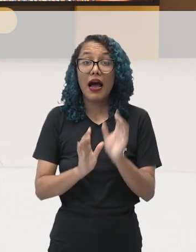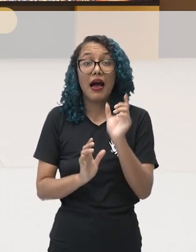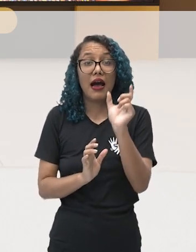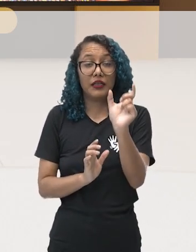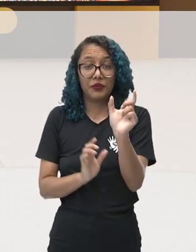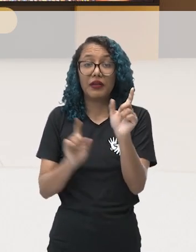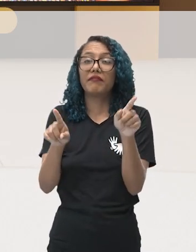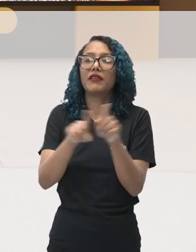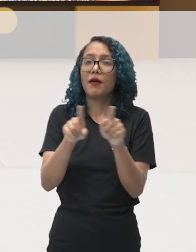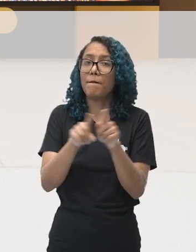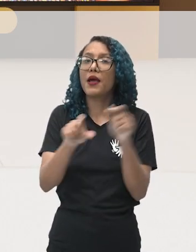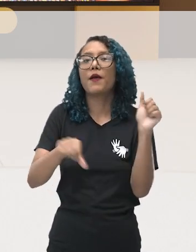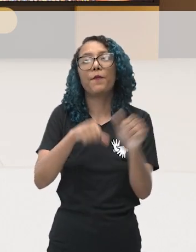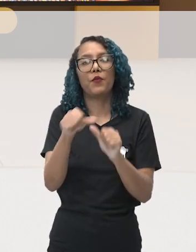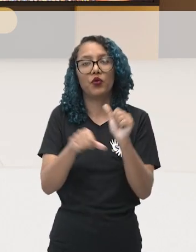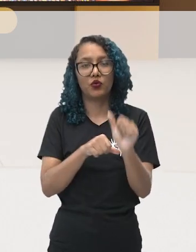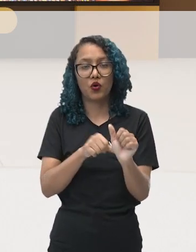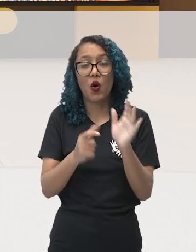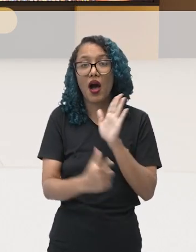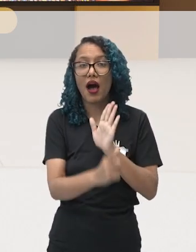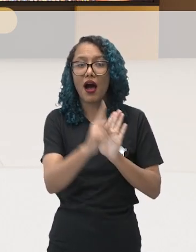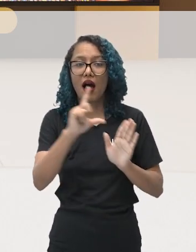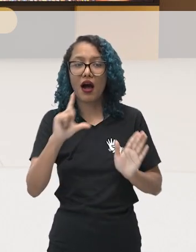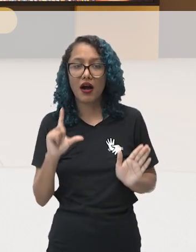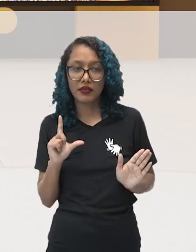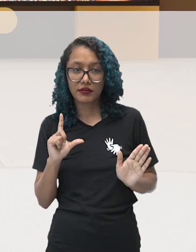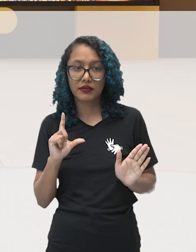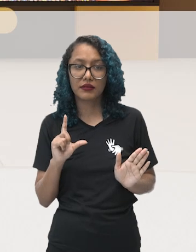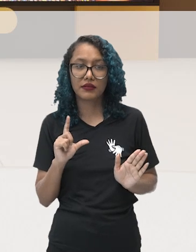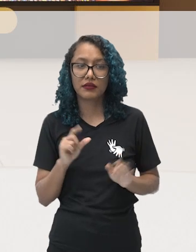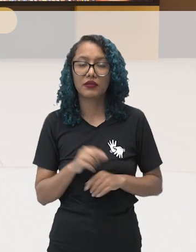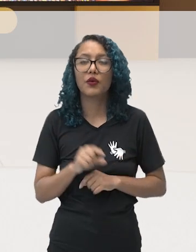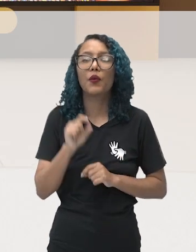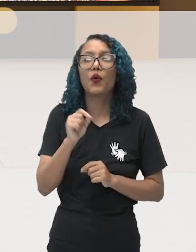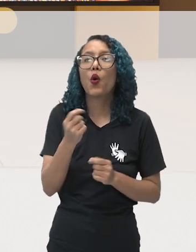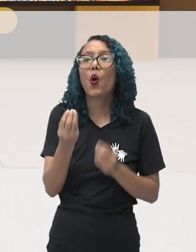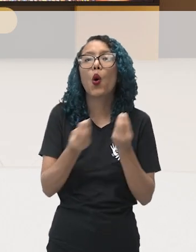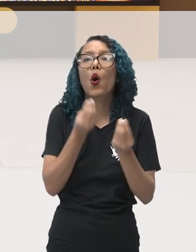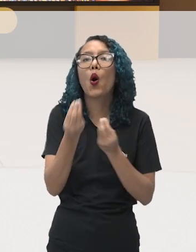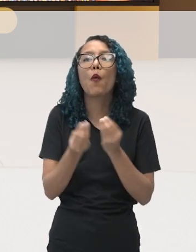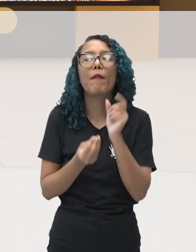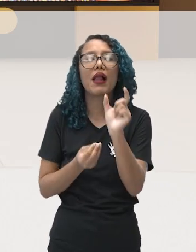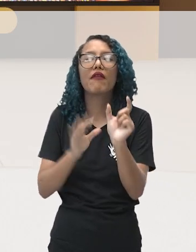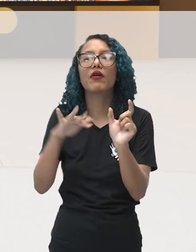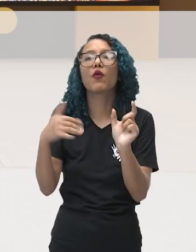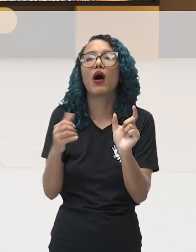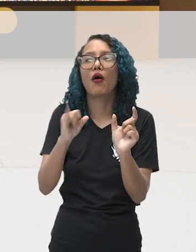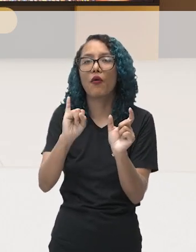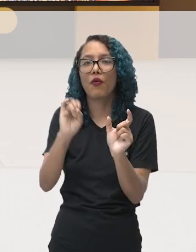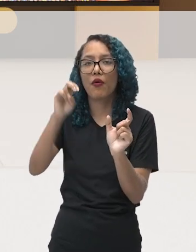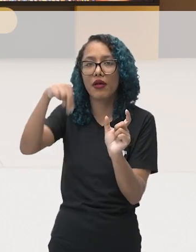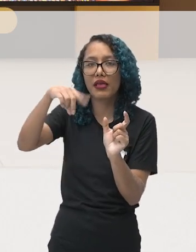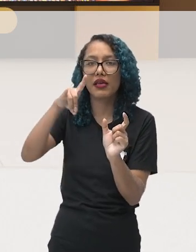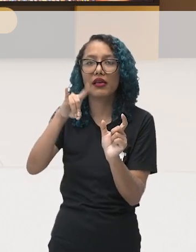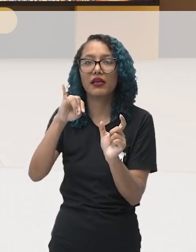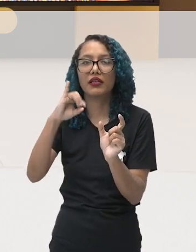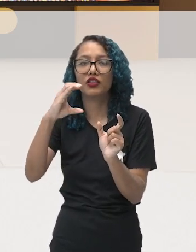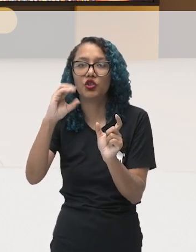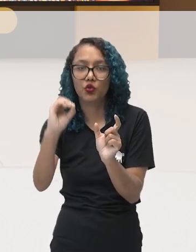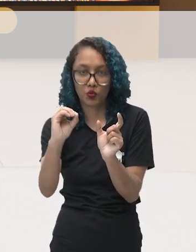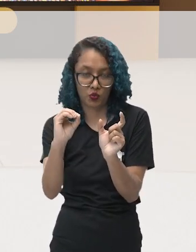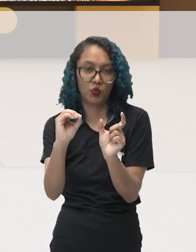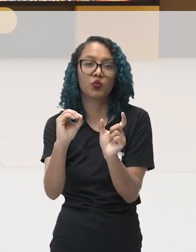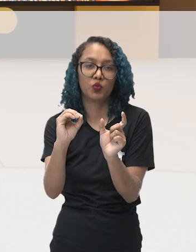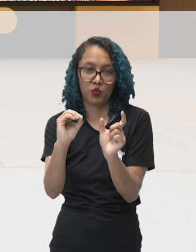também com o tempo, né? Costumava se chamar muito a questão do índio, né? O termo índio, né? Ele